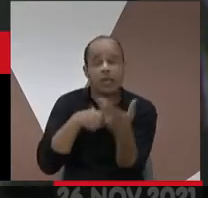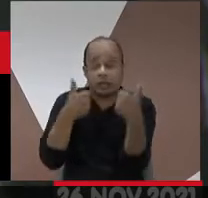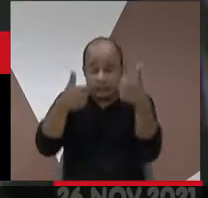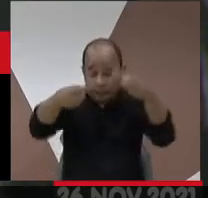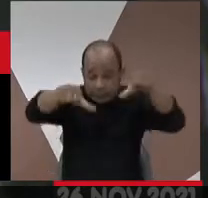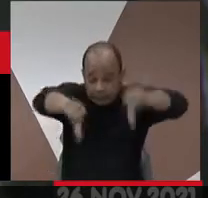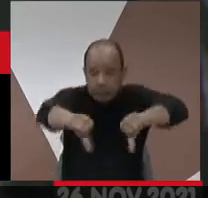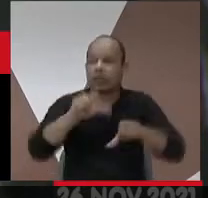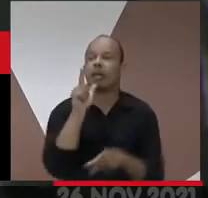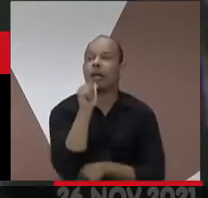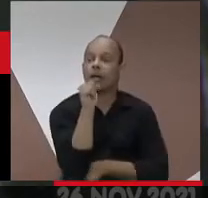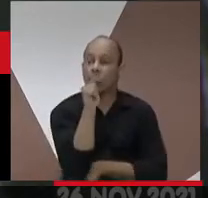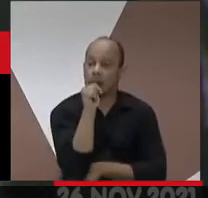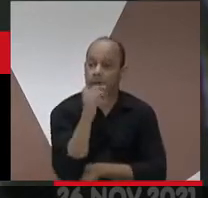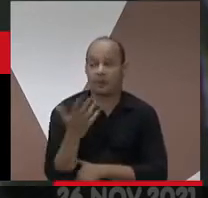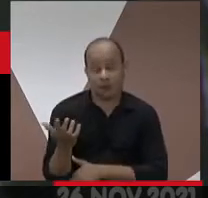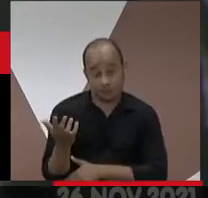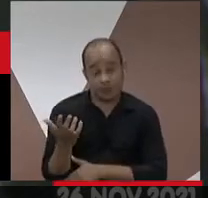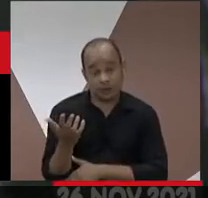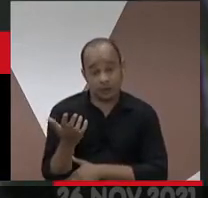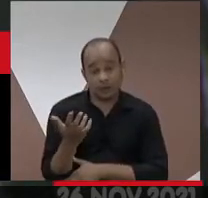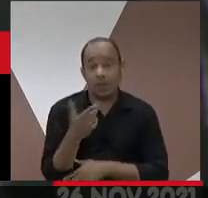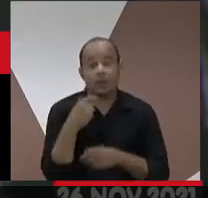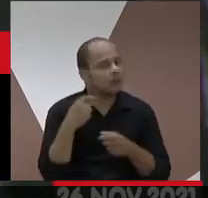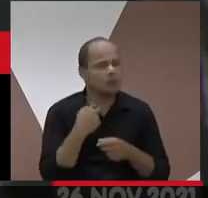região metropolitana de Belo Horizonte?